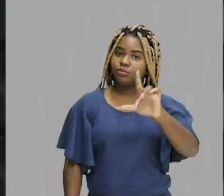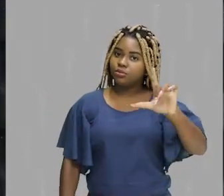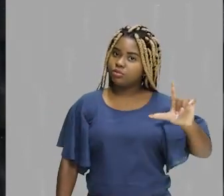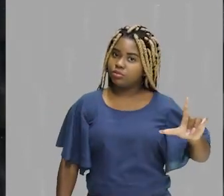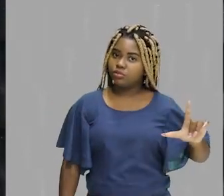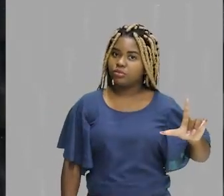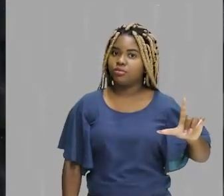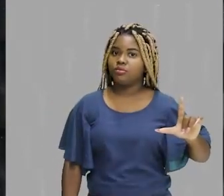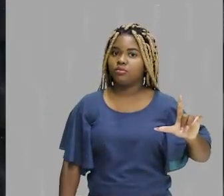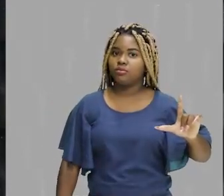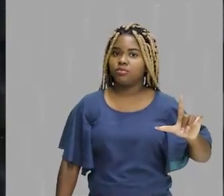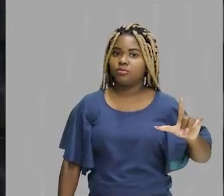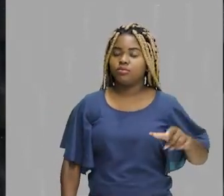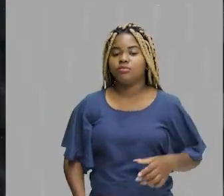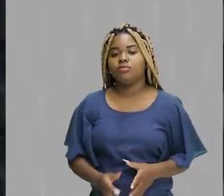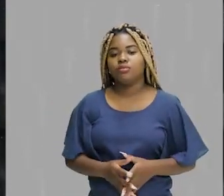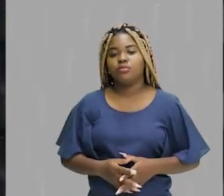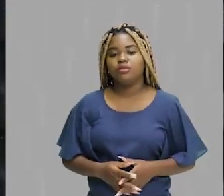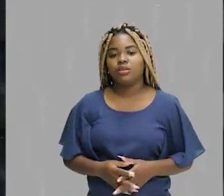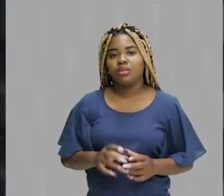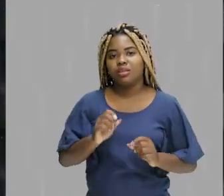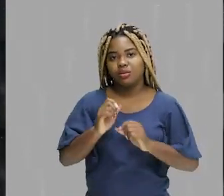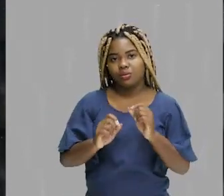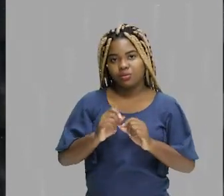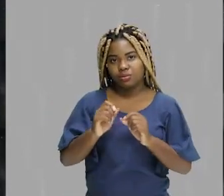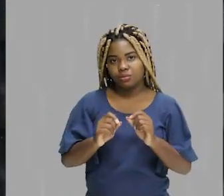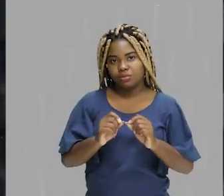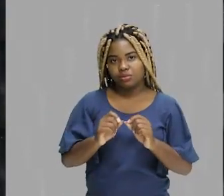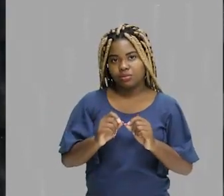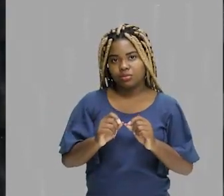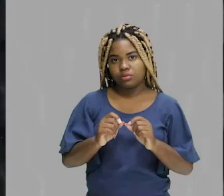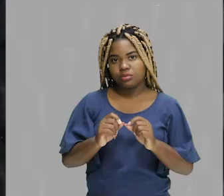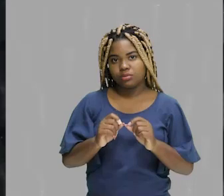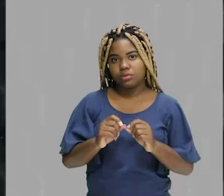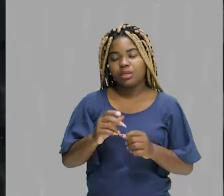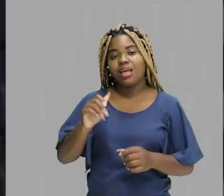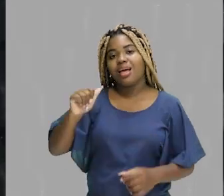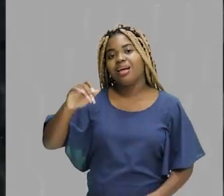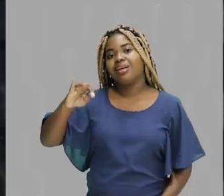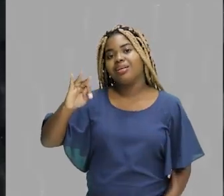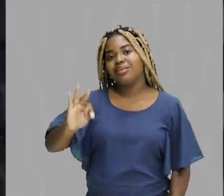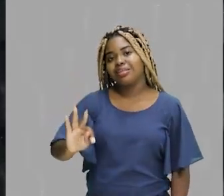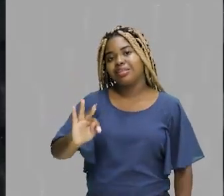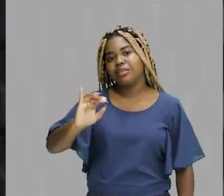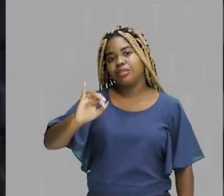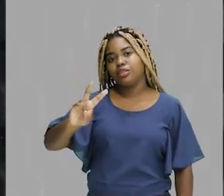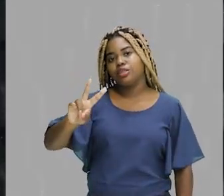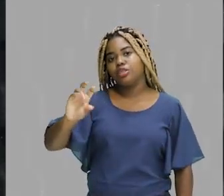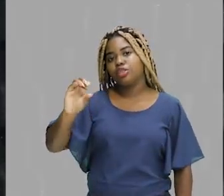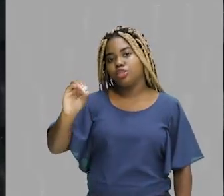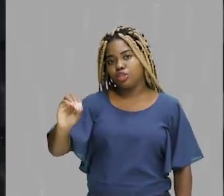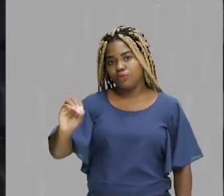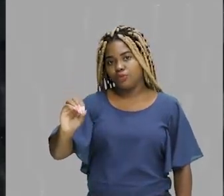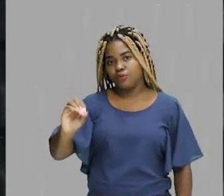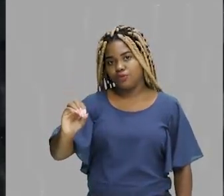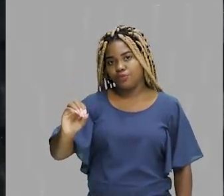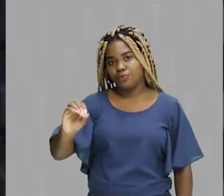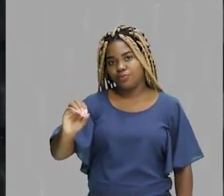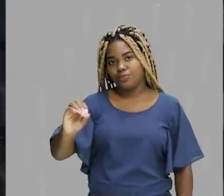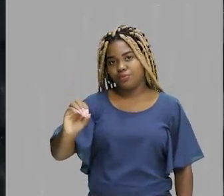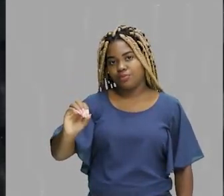destrógeno e o levógeno são isômeros opticamente ativos, IOA,